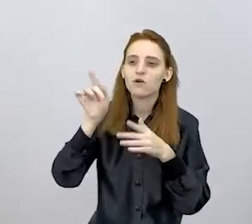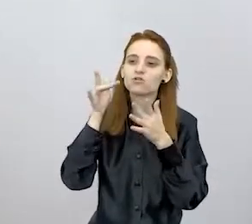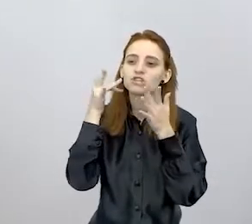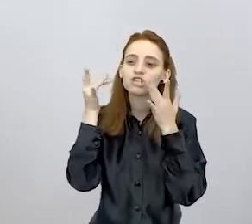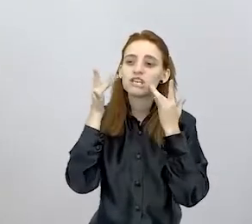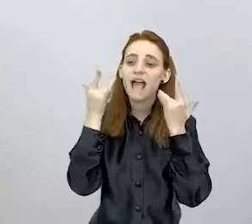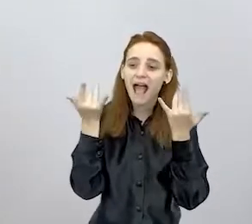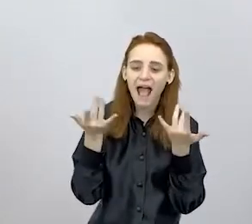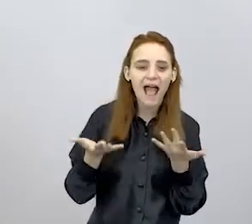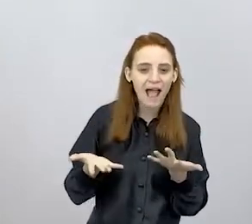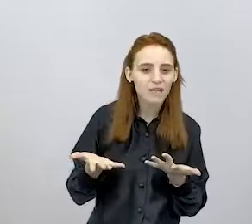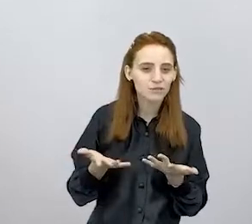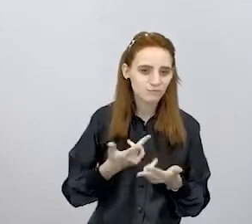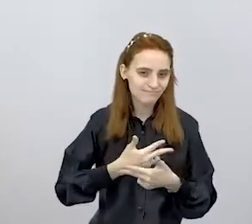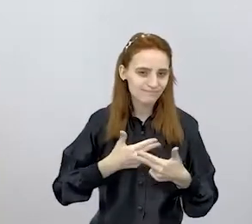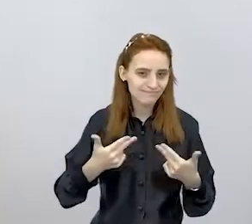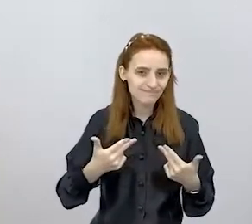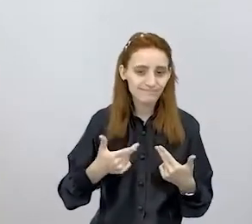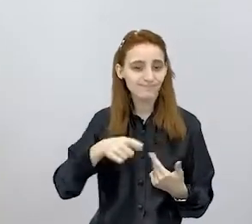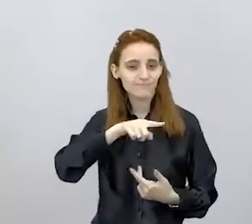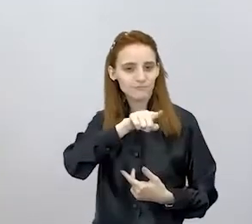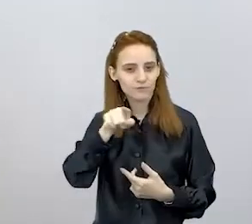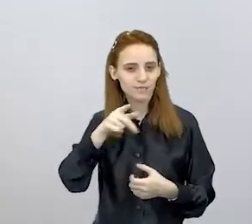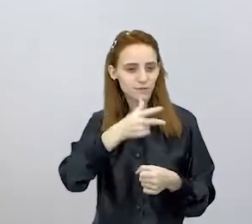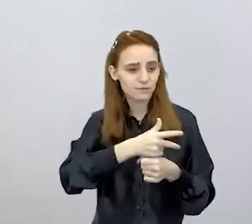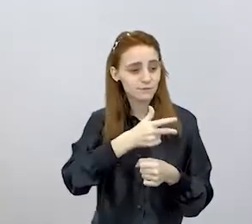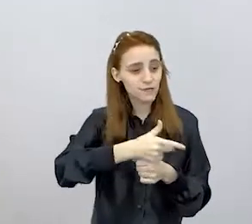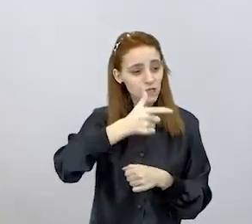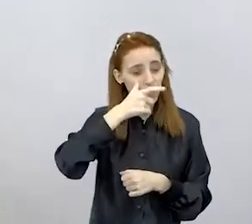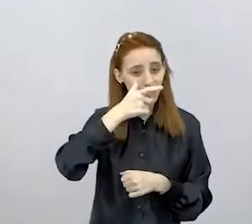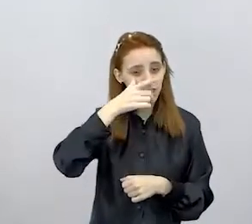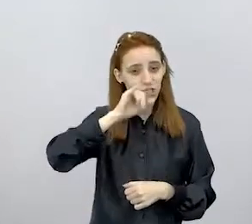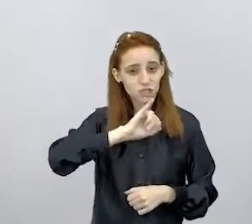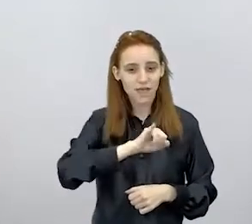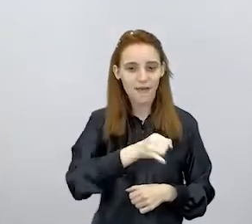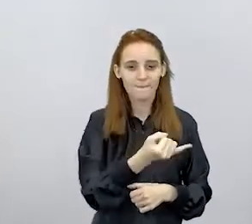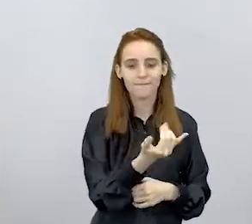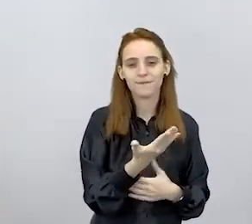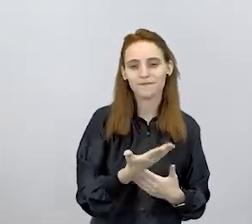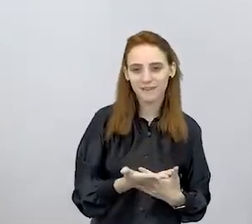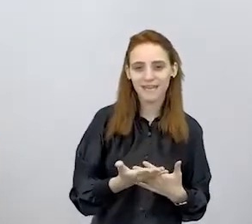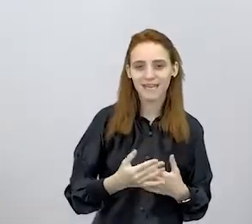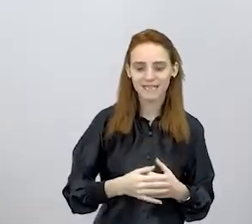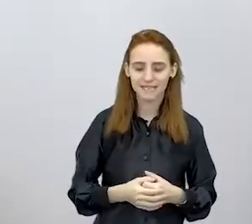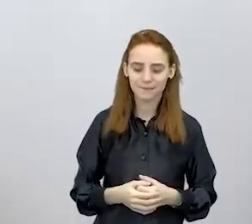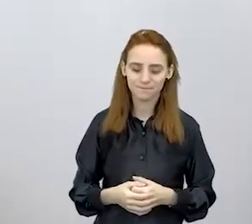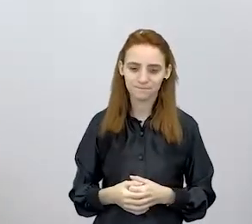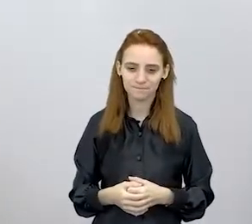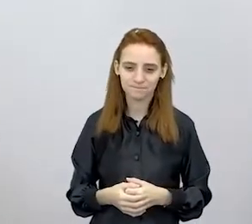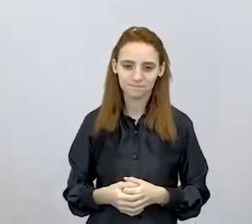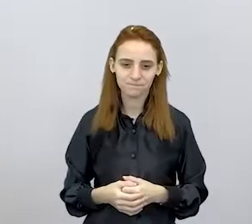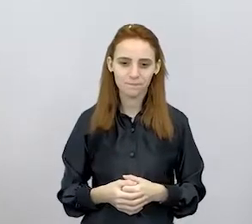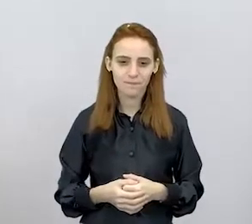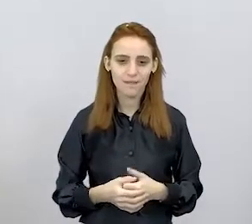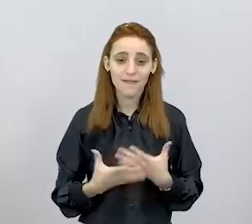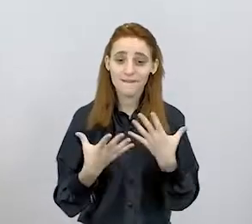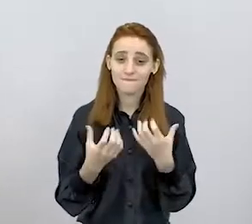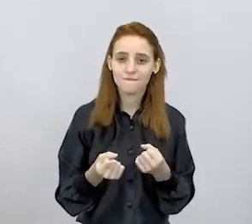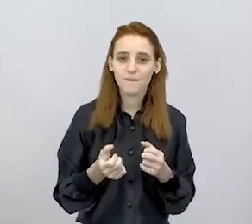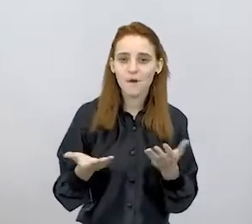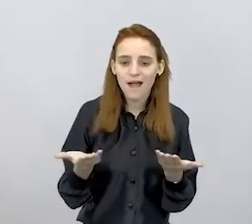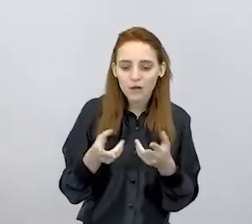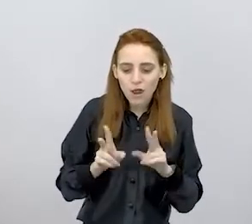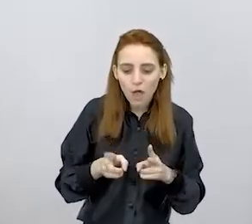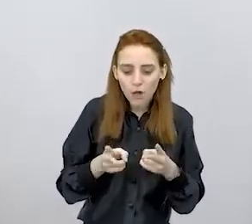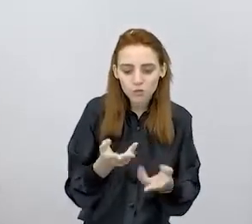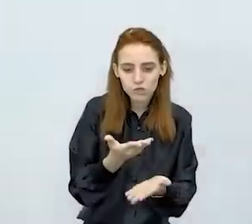também quero estar lá. Então, vocês quando assistirem esse documentário vão perceber, agora tudo faz sentido. Então, assistam. E vamos lá, continuando a